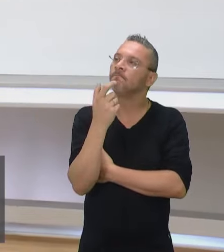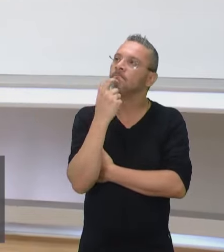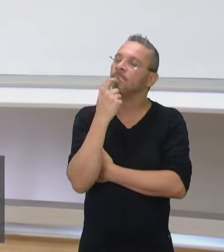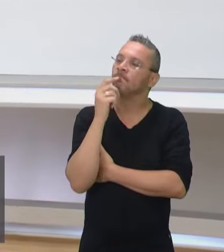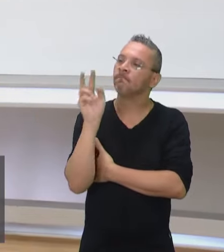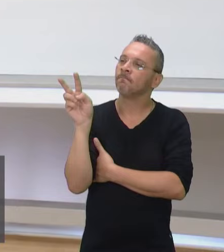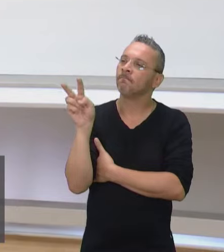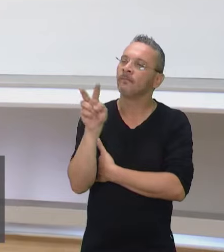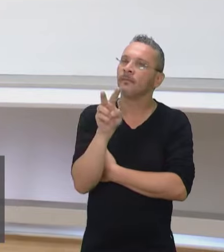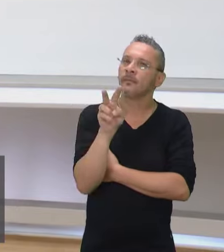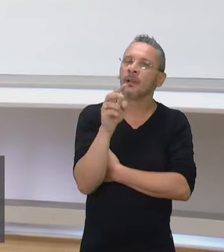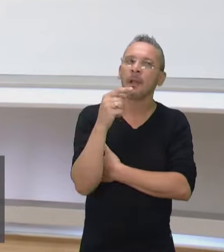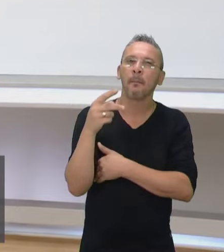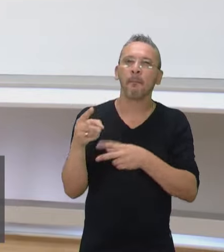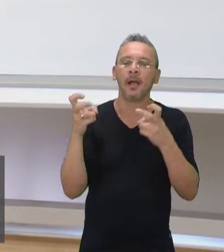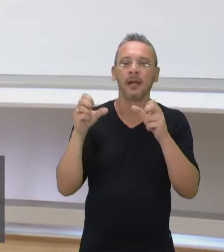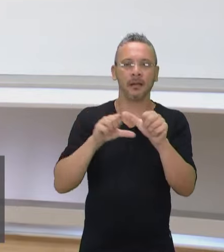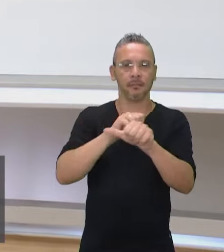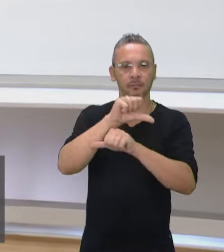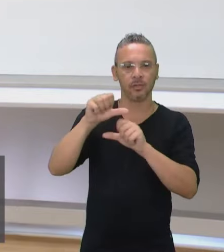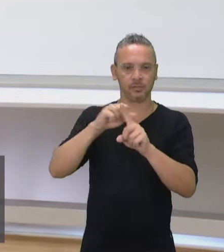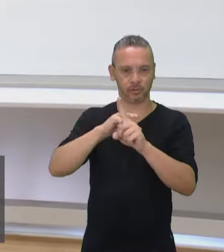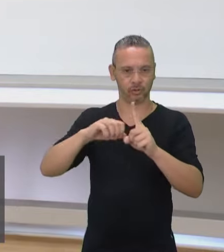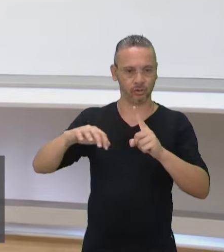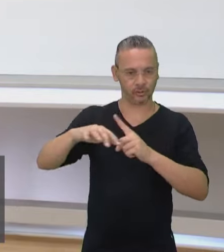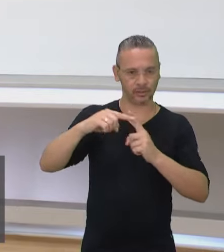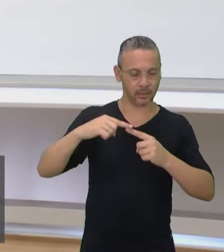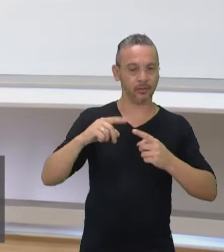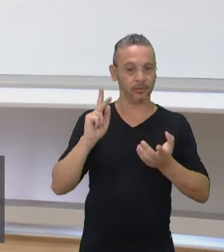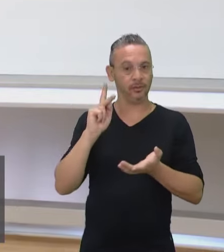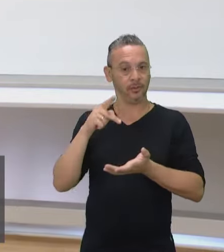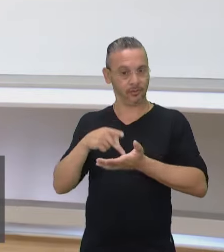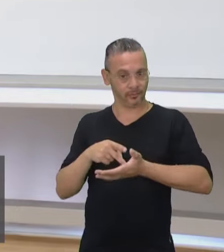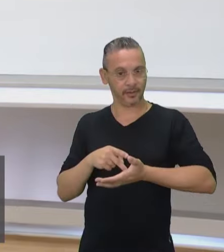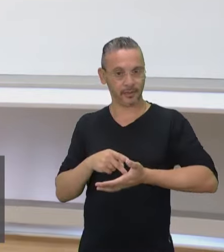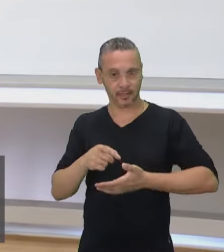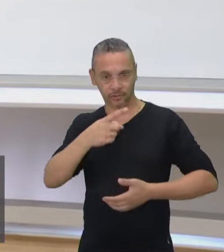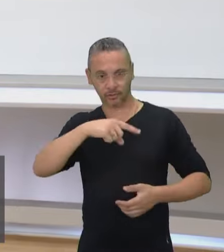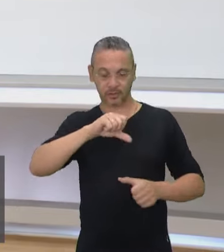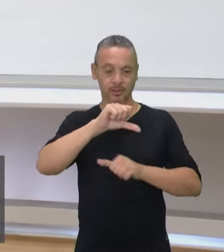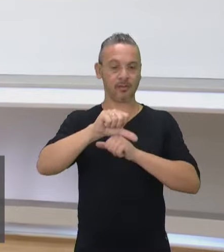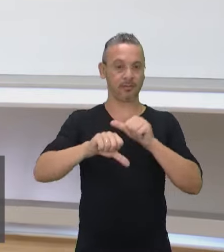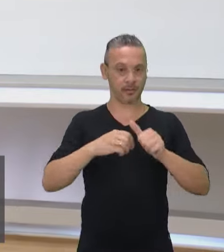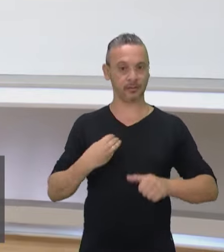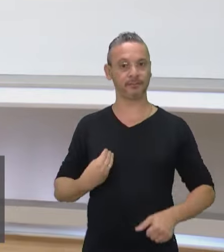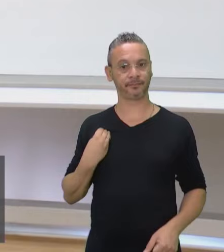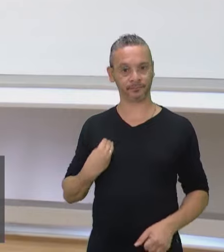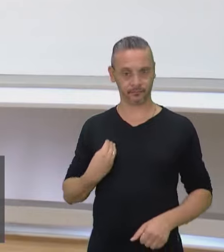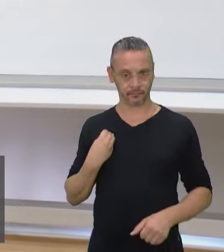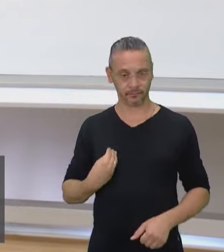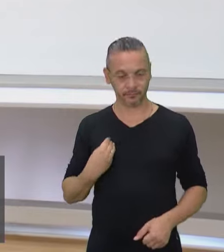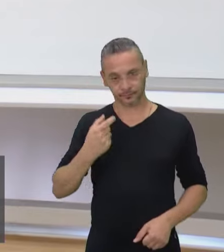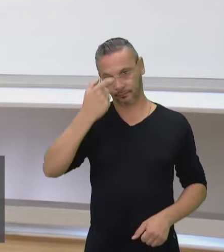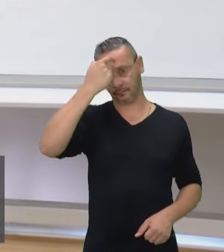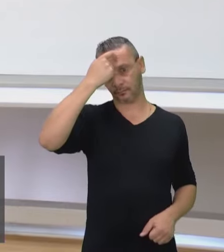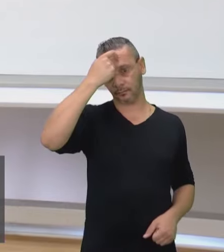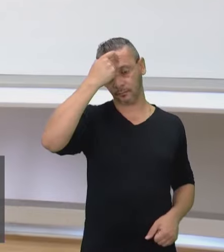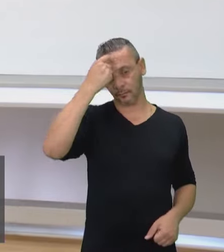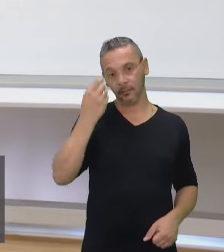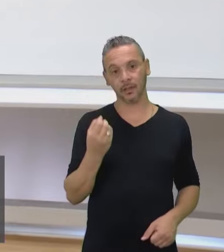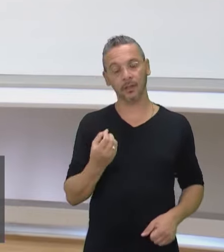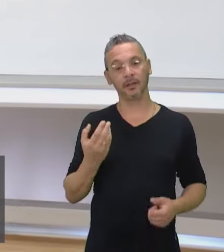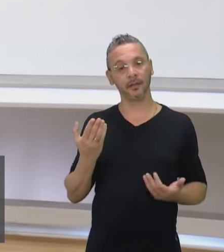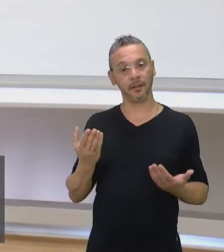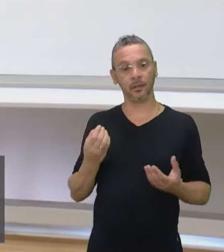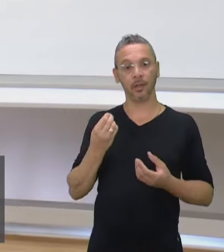vê se essa mudança social ela tem que ocorrer antes na realidade para que a gente transforme a nossa consciência.